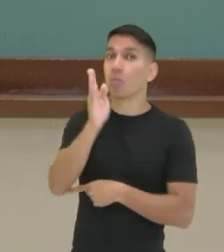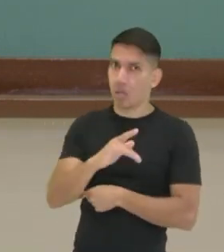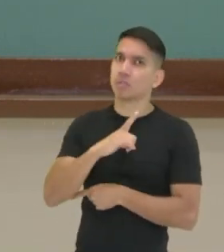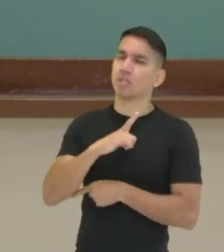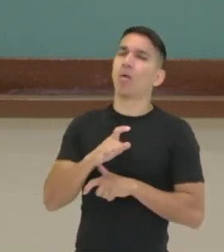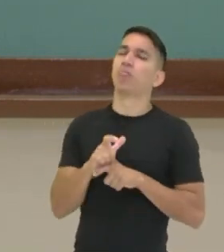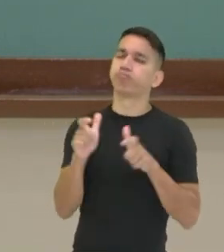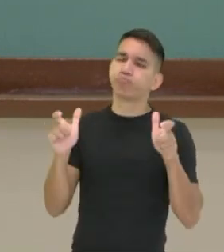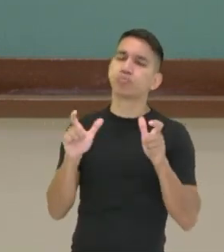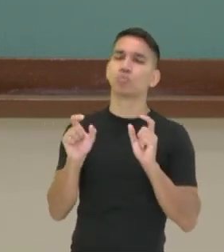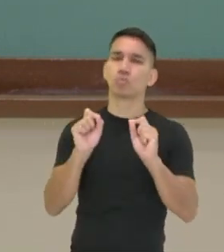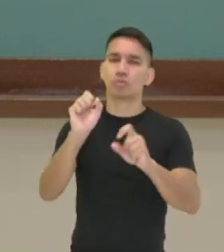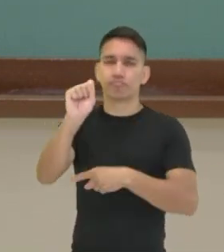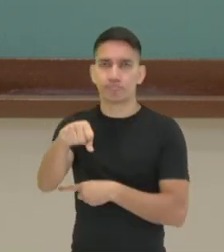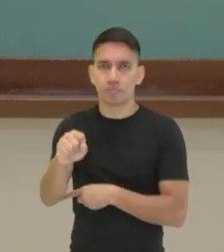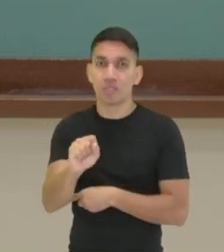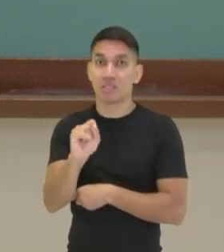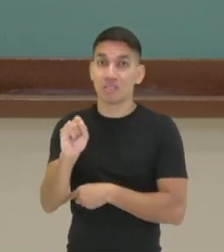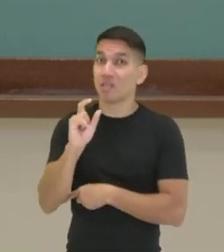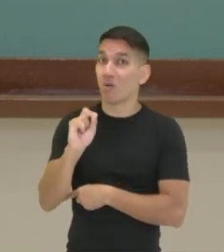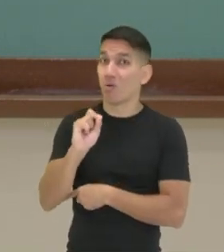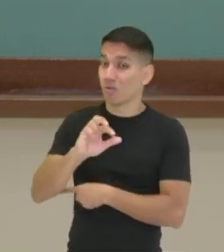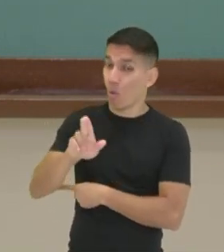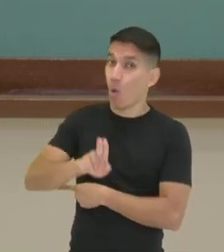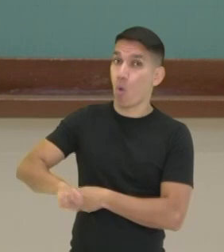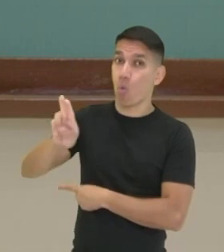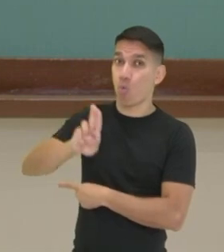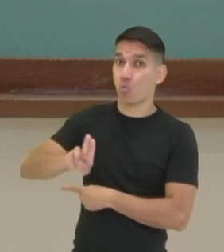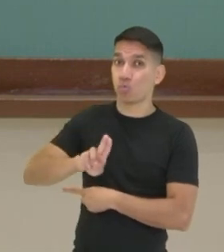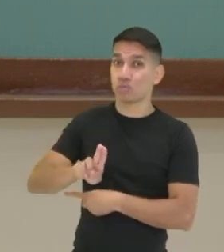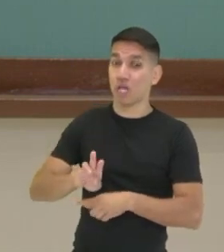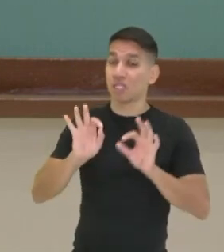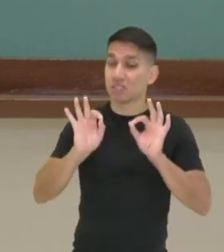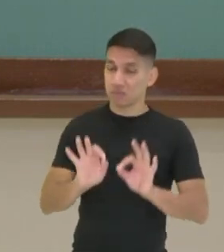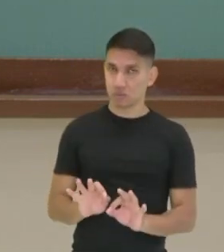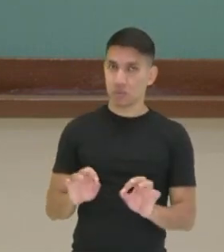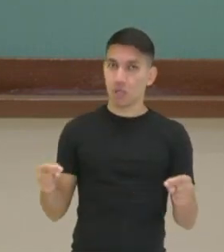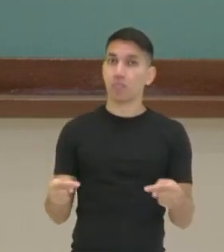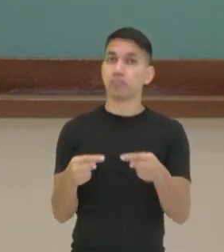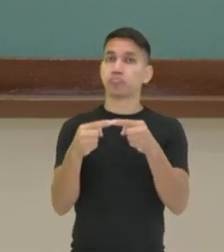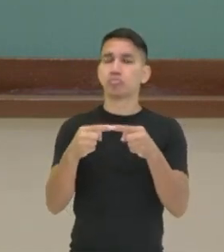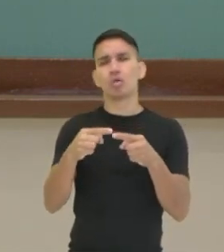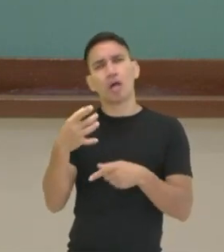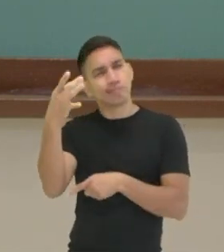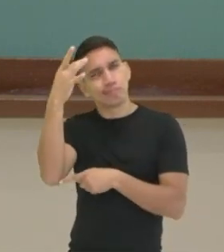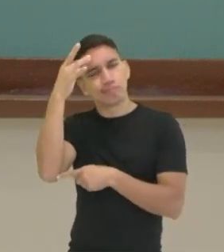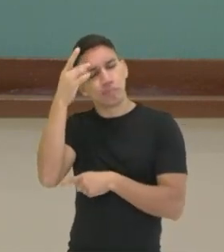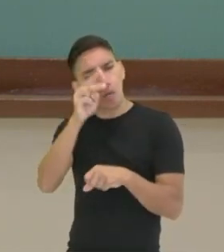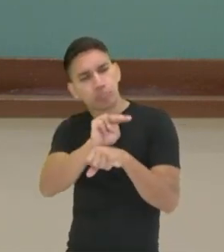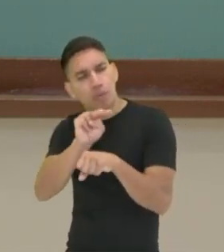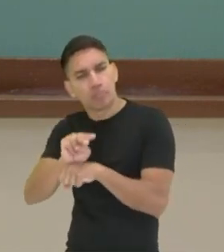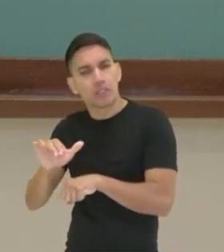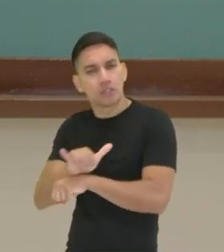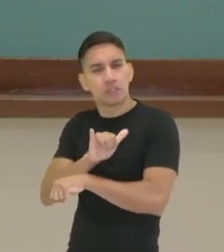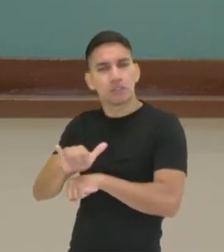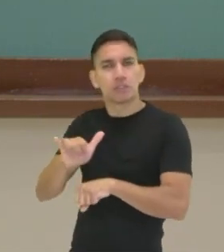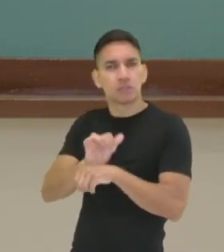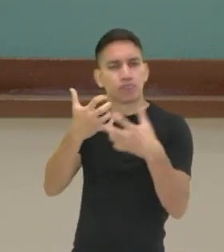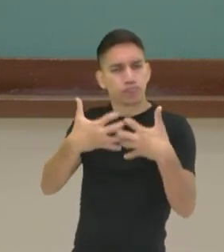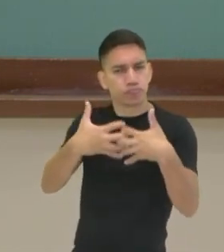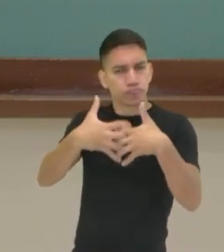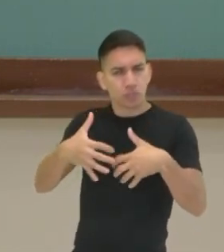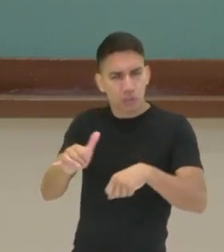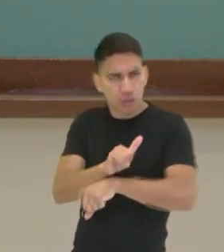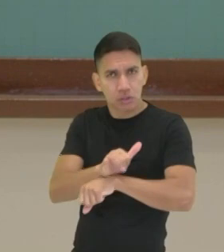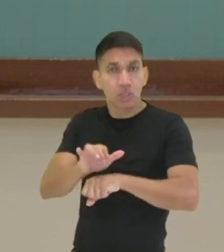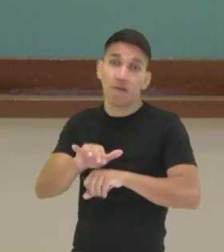quantidade, se ela não for utilizada de uma maneira consciente, de uma maneira, né, racional, vai